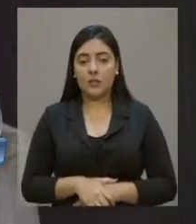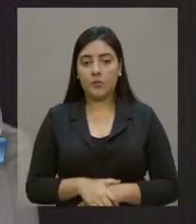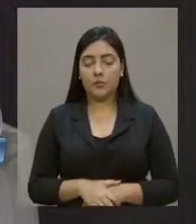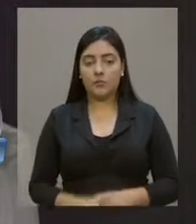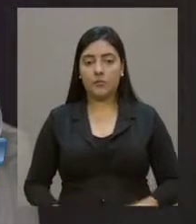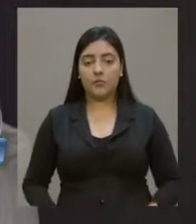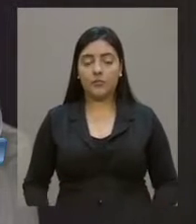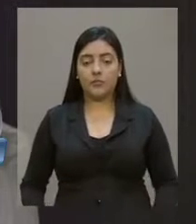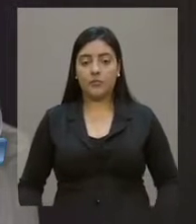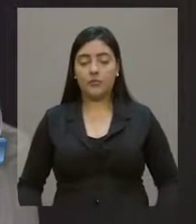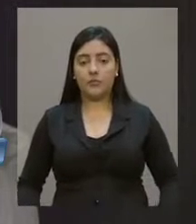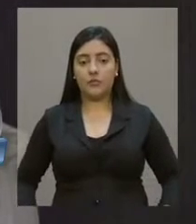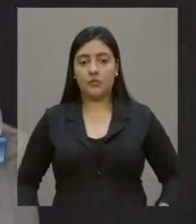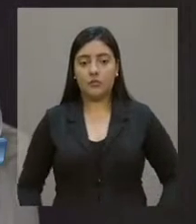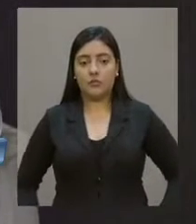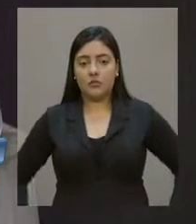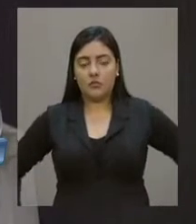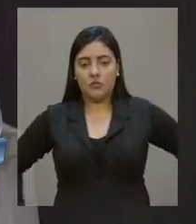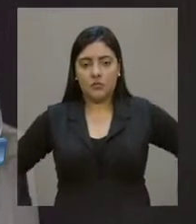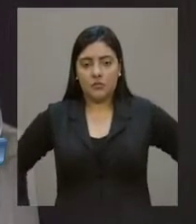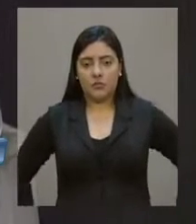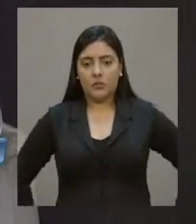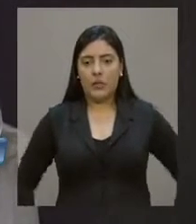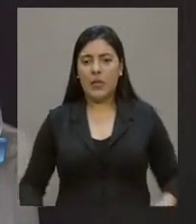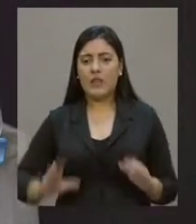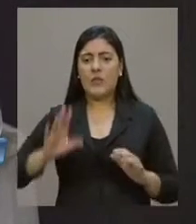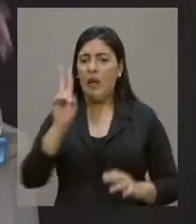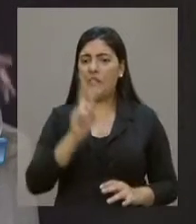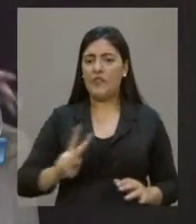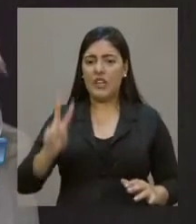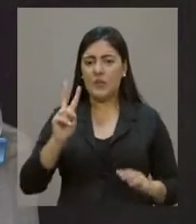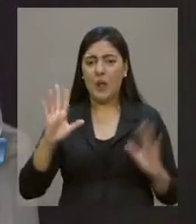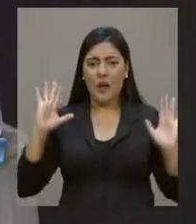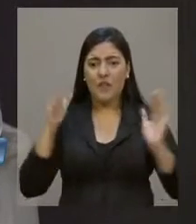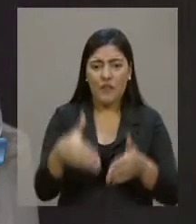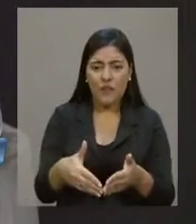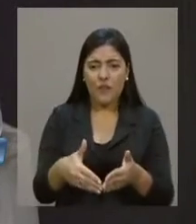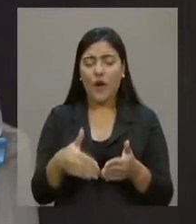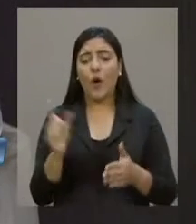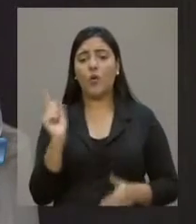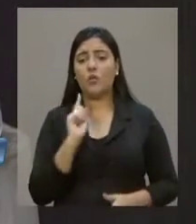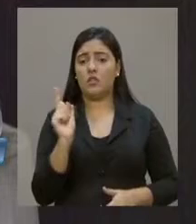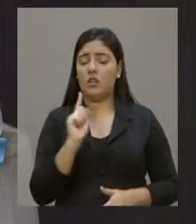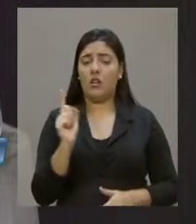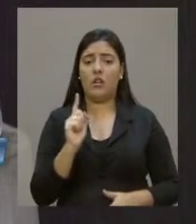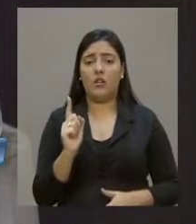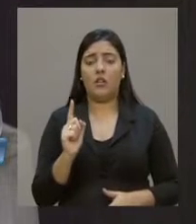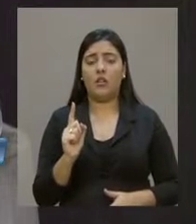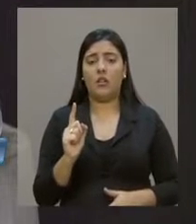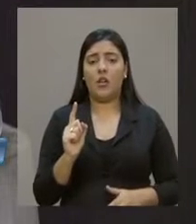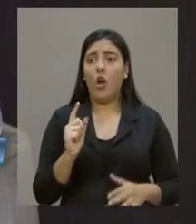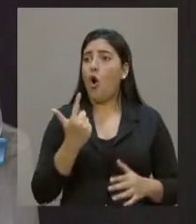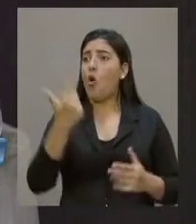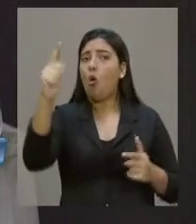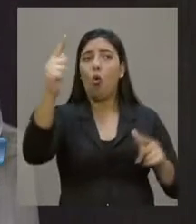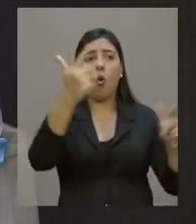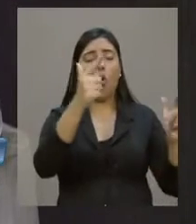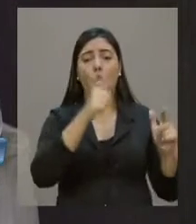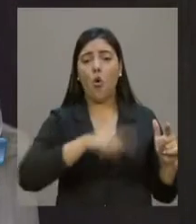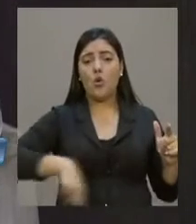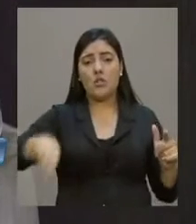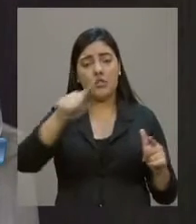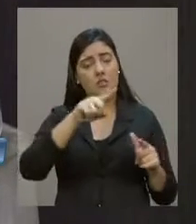Repito, para o nosso telespectador, não é que havia um vestibular específico, né, que não permitia que